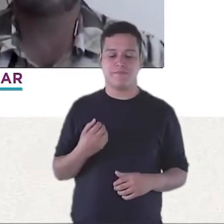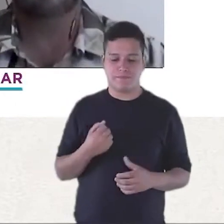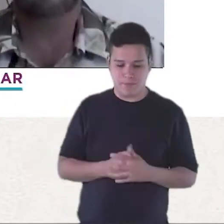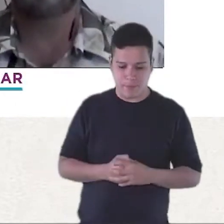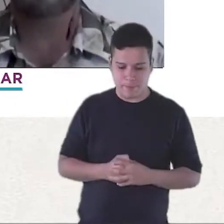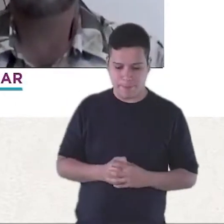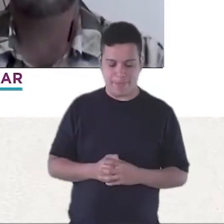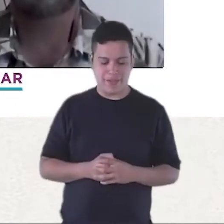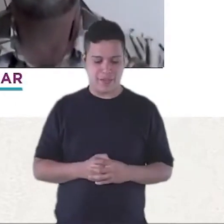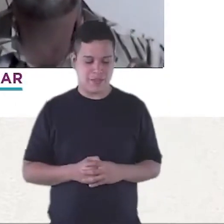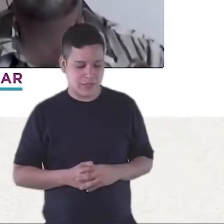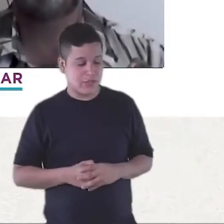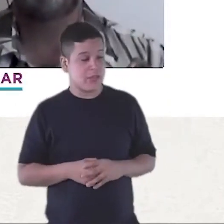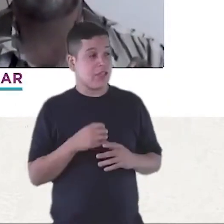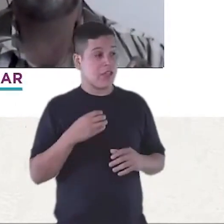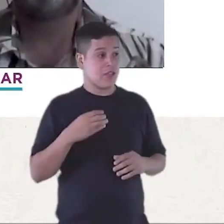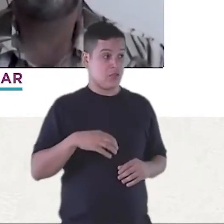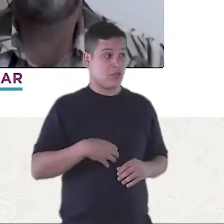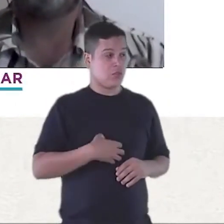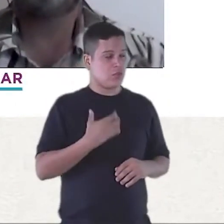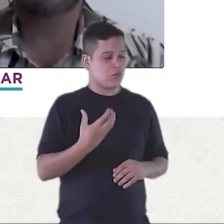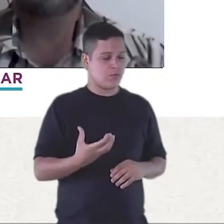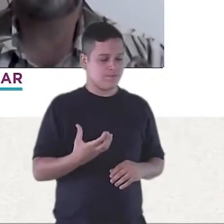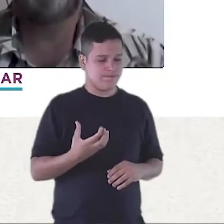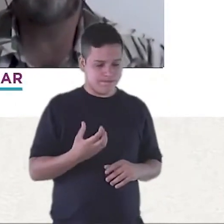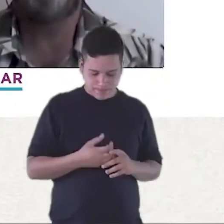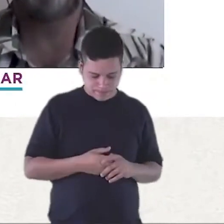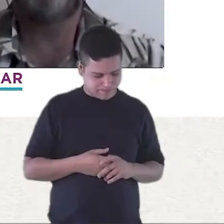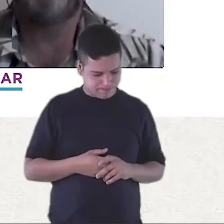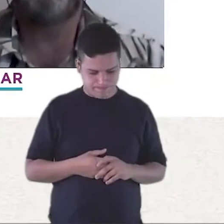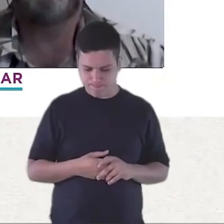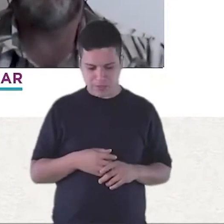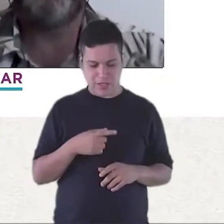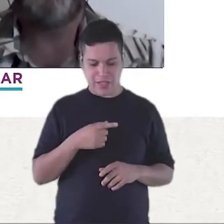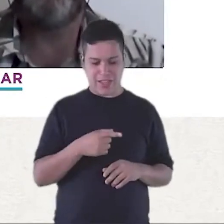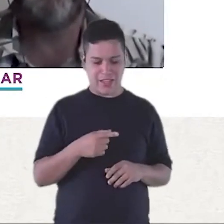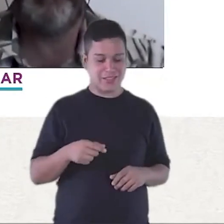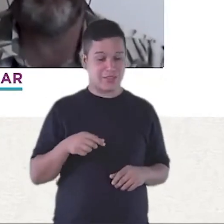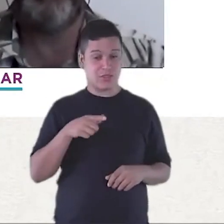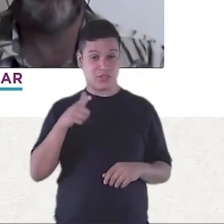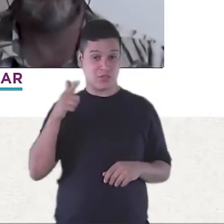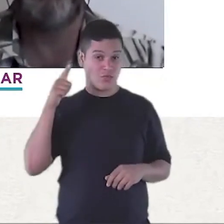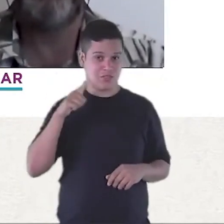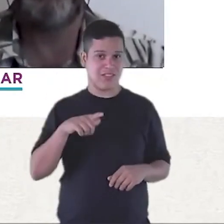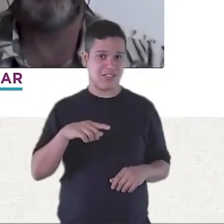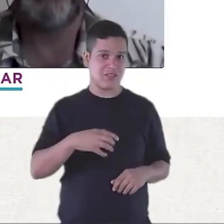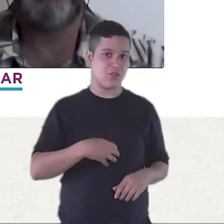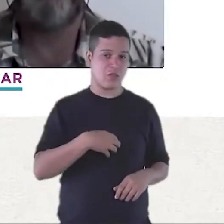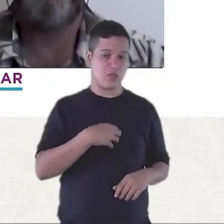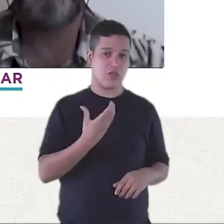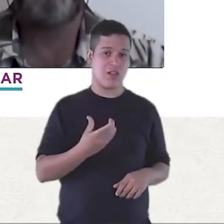A coragem, ela só vai surgir na sua vida